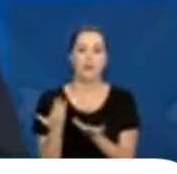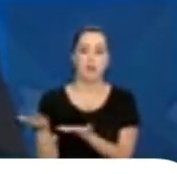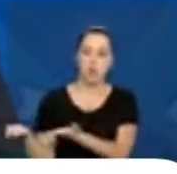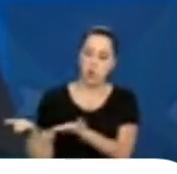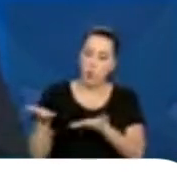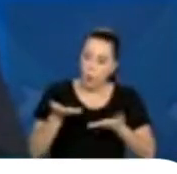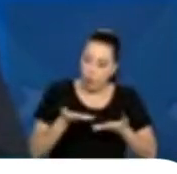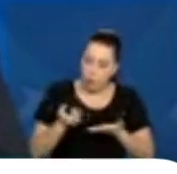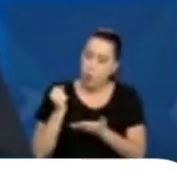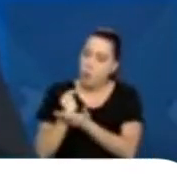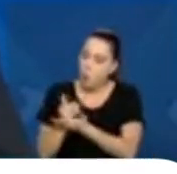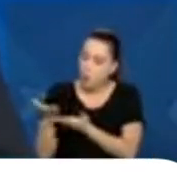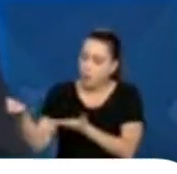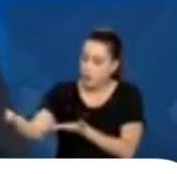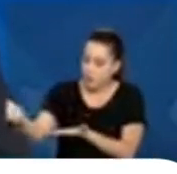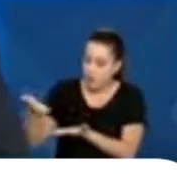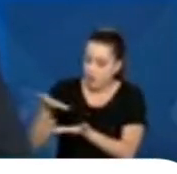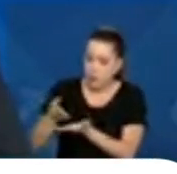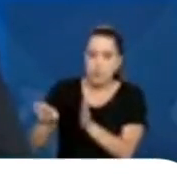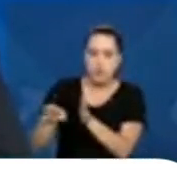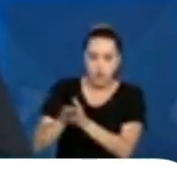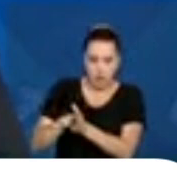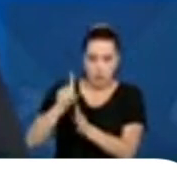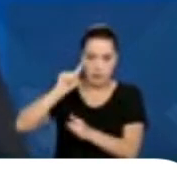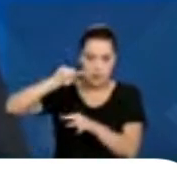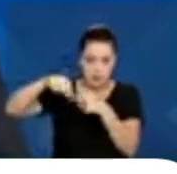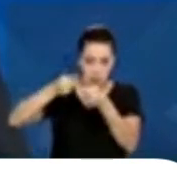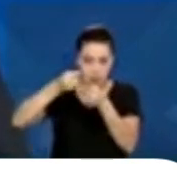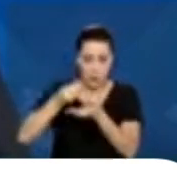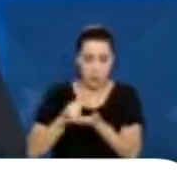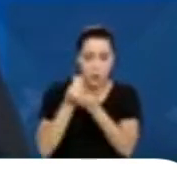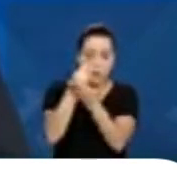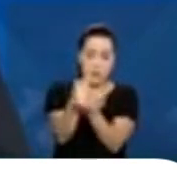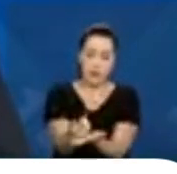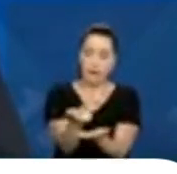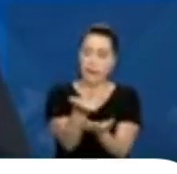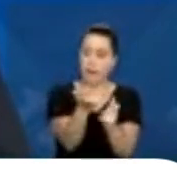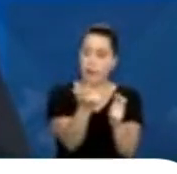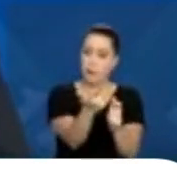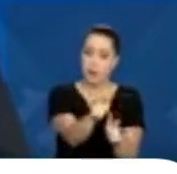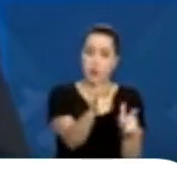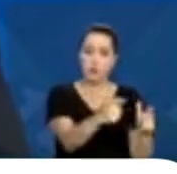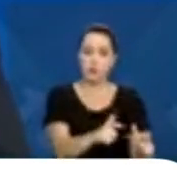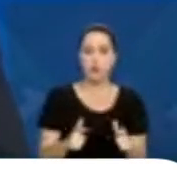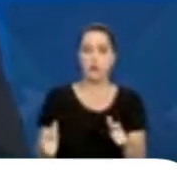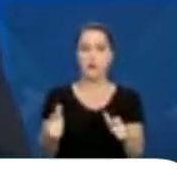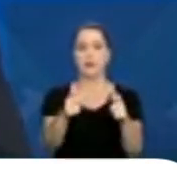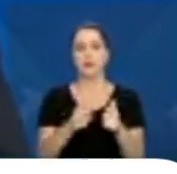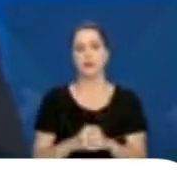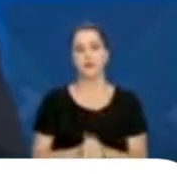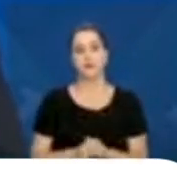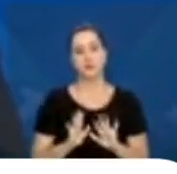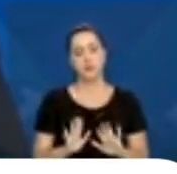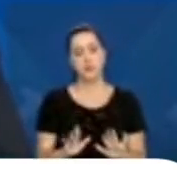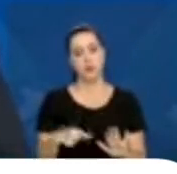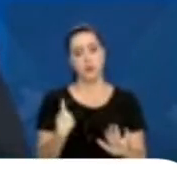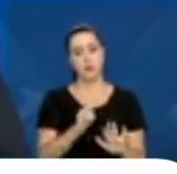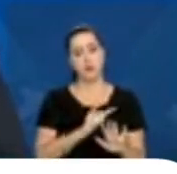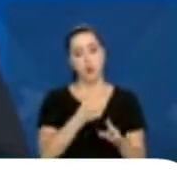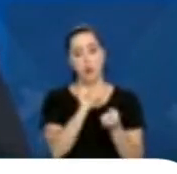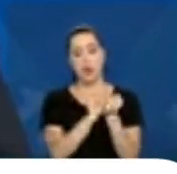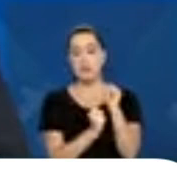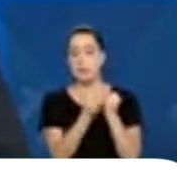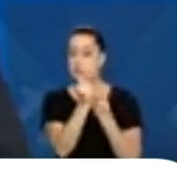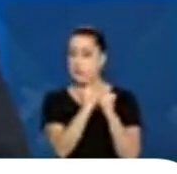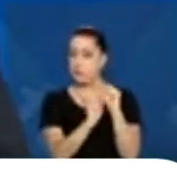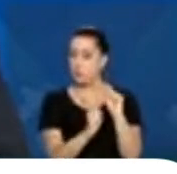recebimento e distribuição de equipamentos nesse nível para combater o Covid. Então, as indústrias,